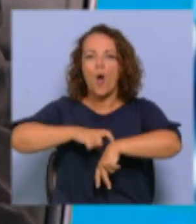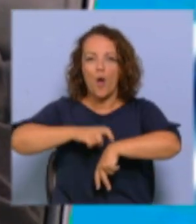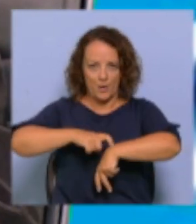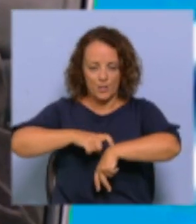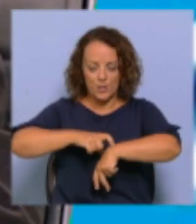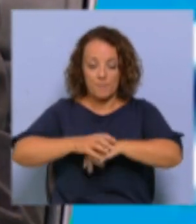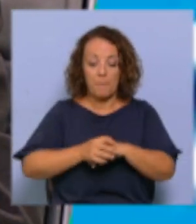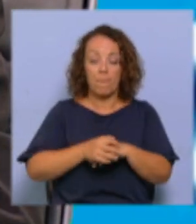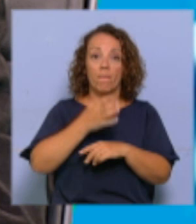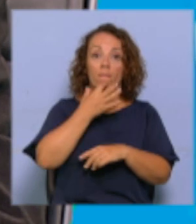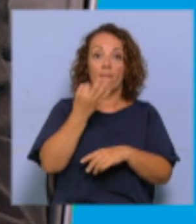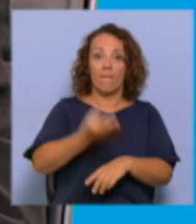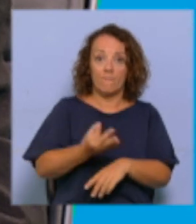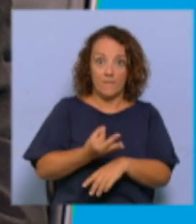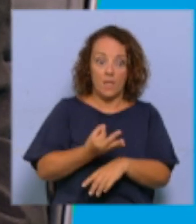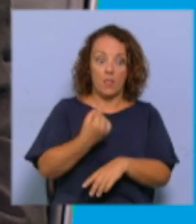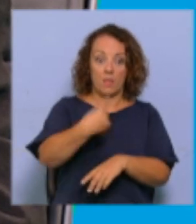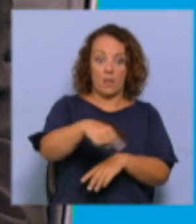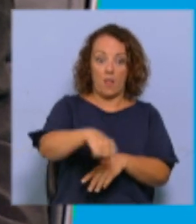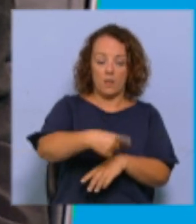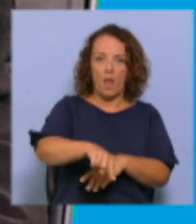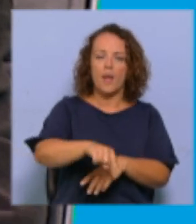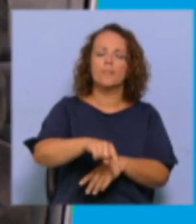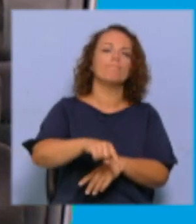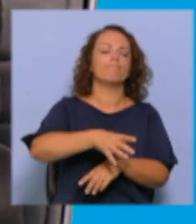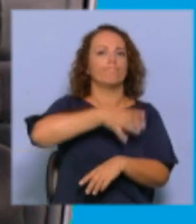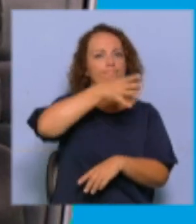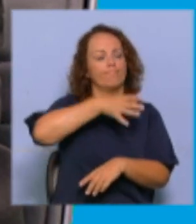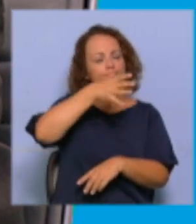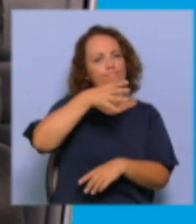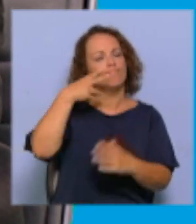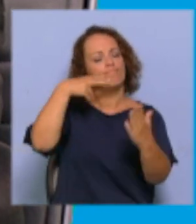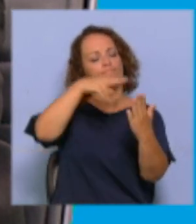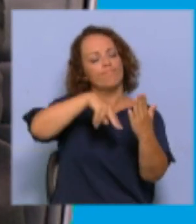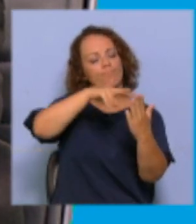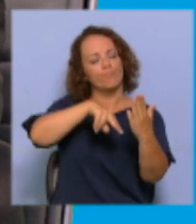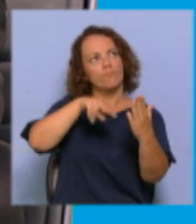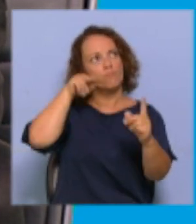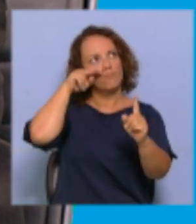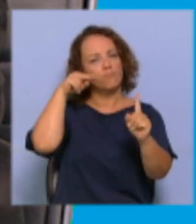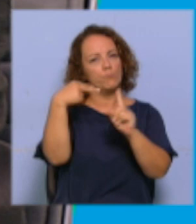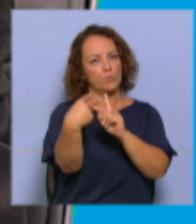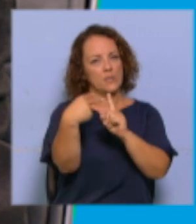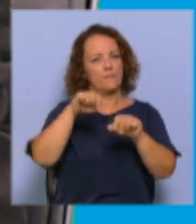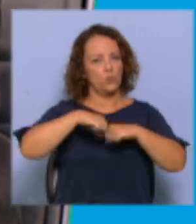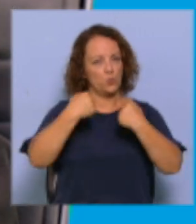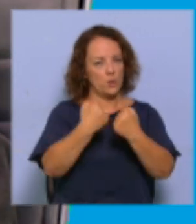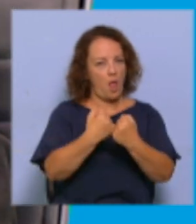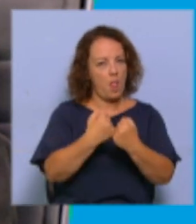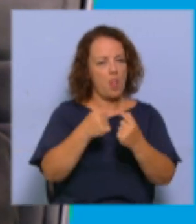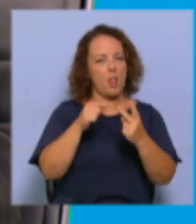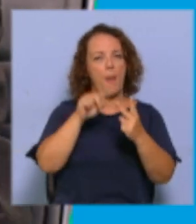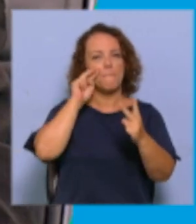das interpretações que possamos olhar para elas em termos sociais, em termos de